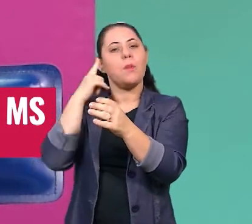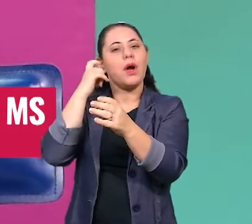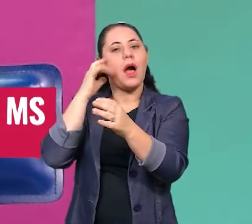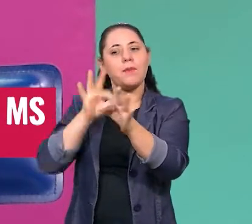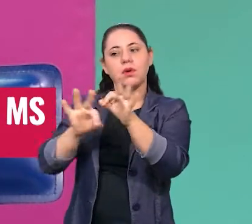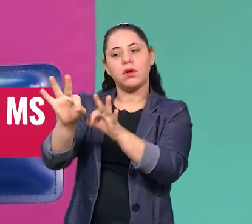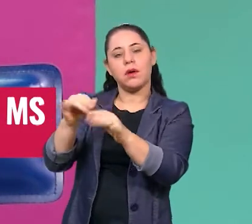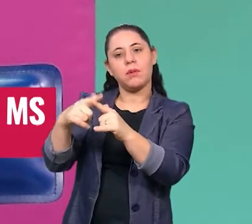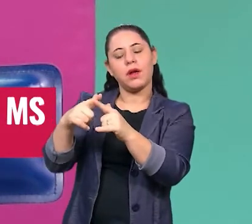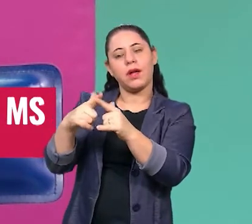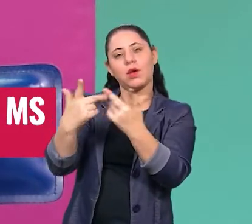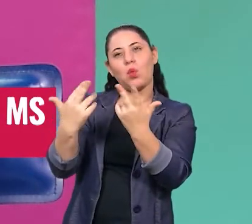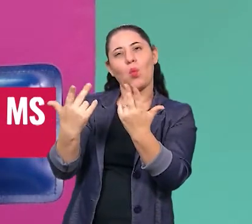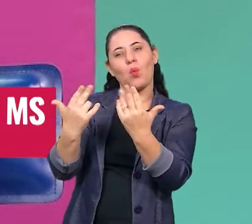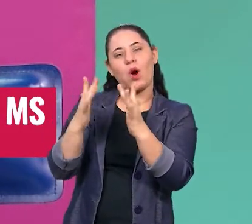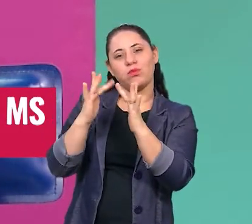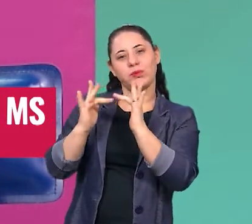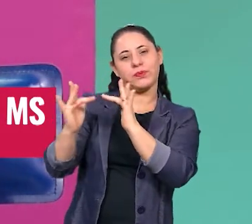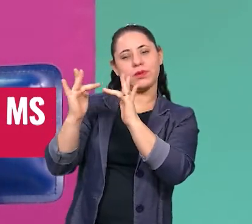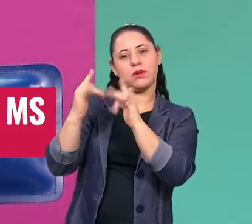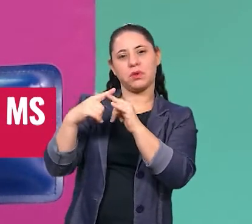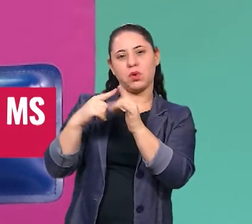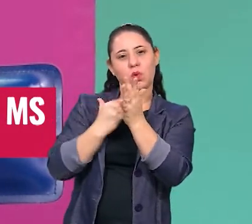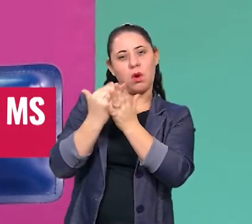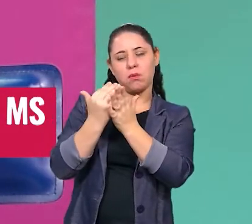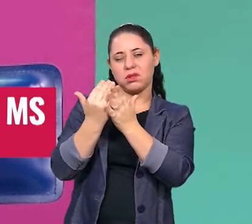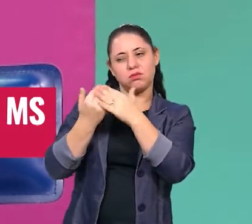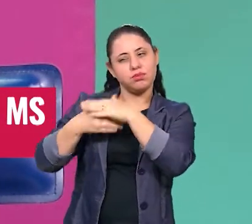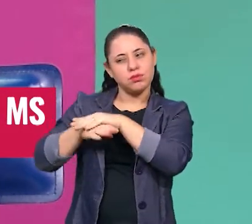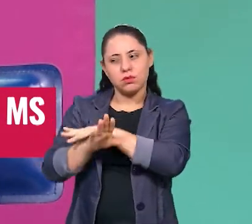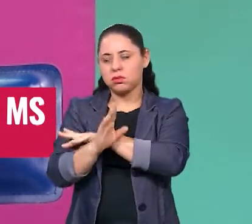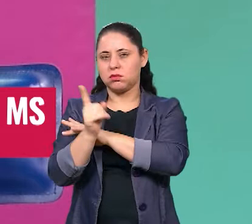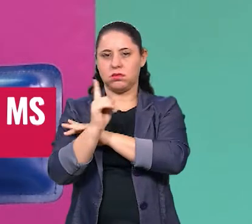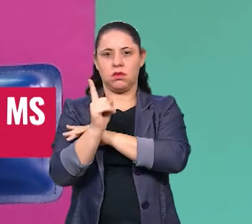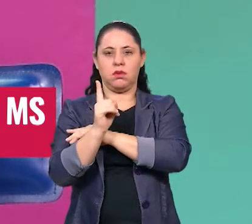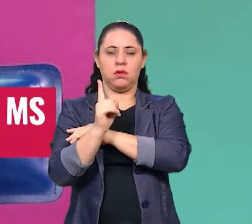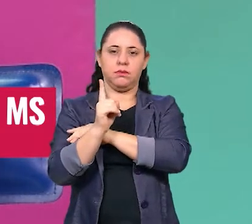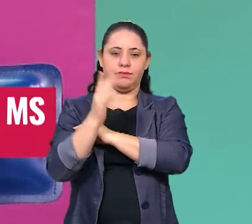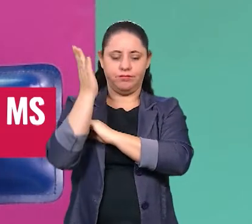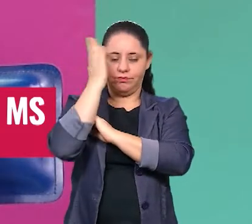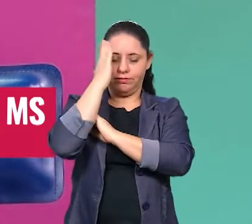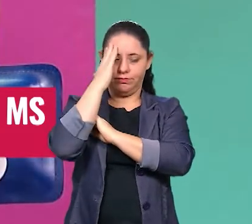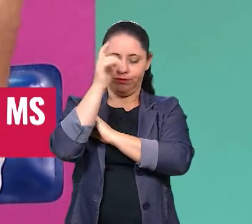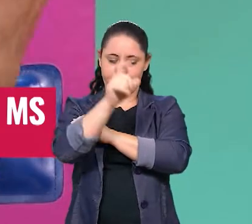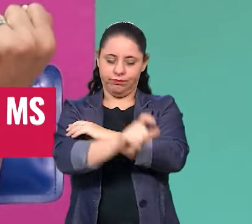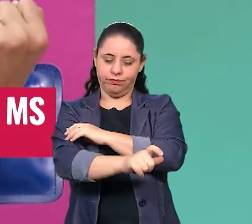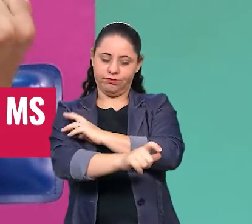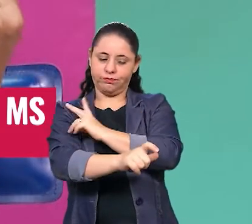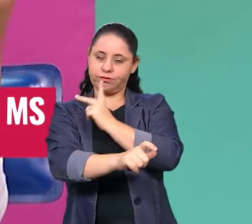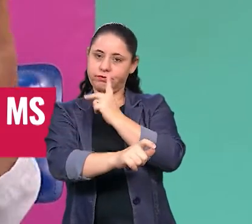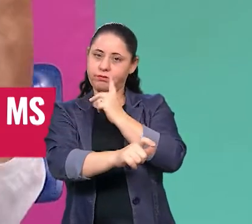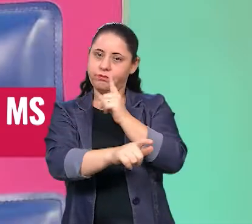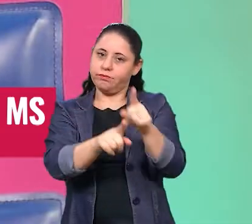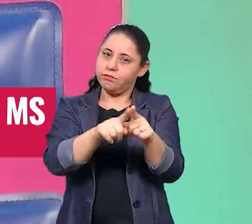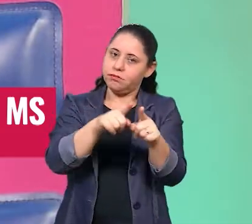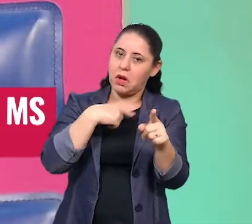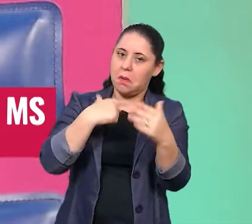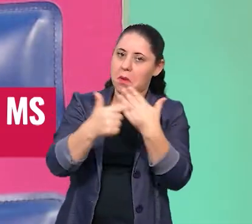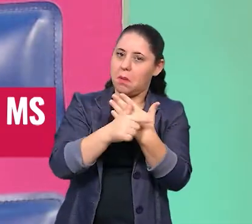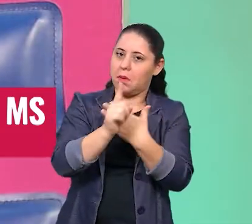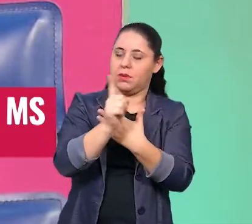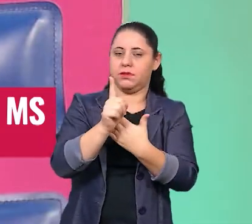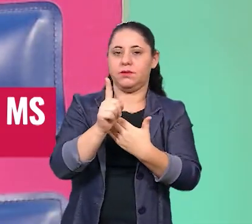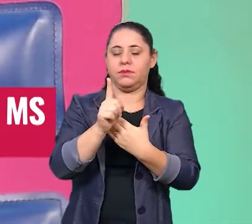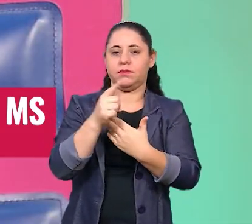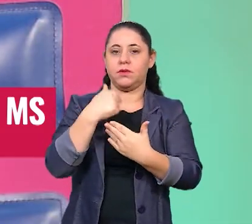porque no princípio ninguém está acostumado, não está acostumado que saiba, e também não é minha função. Eu fui fazer esses cursos